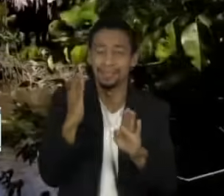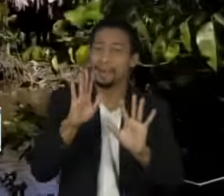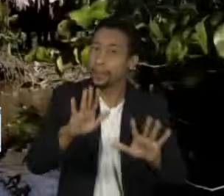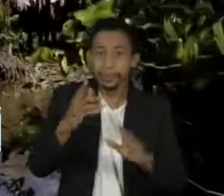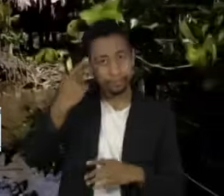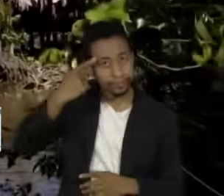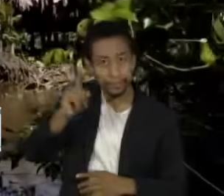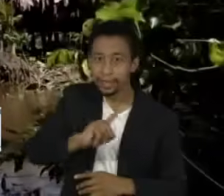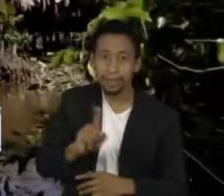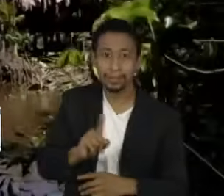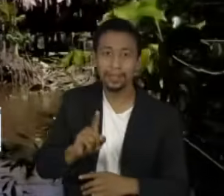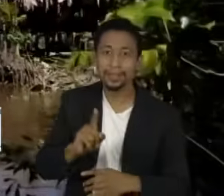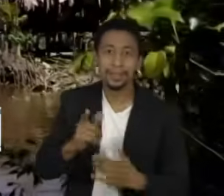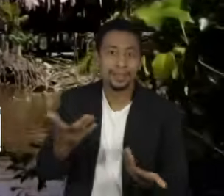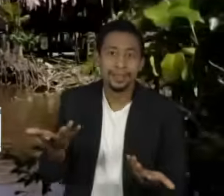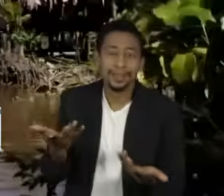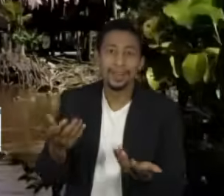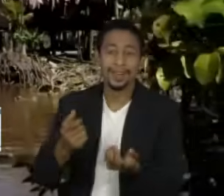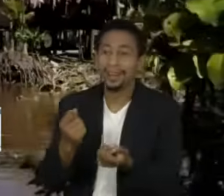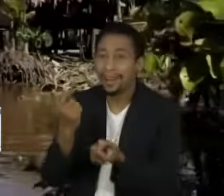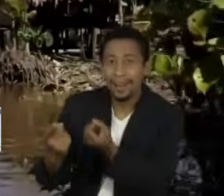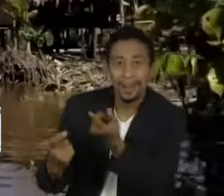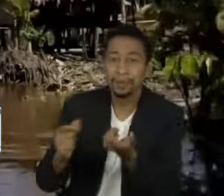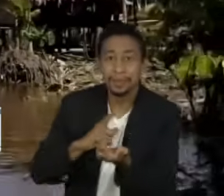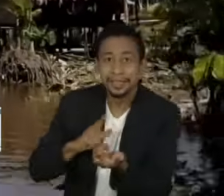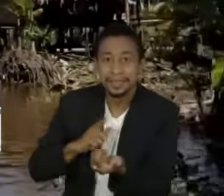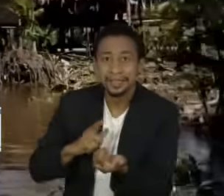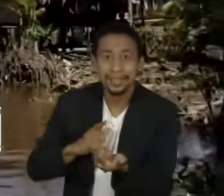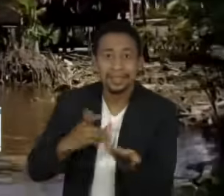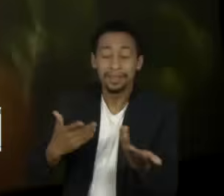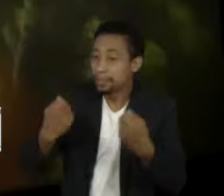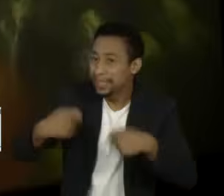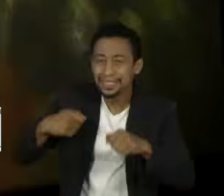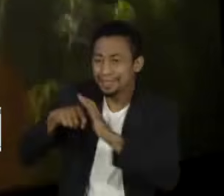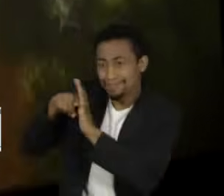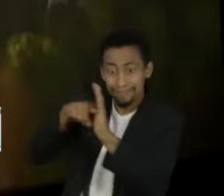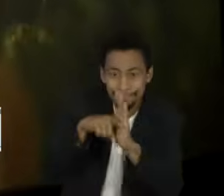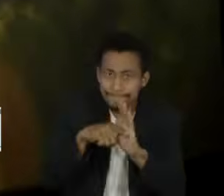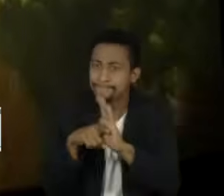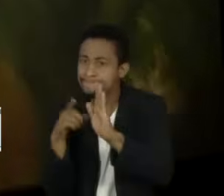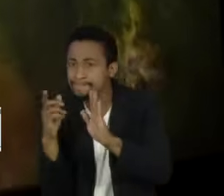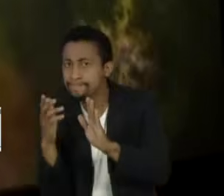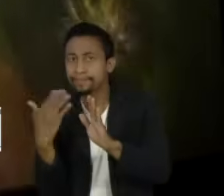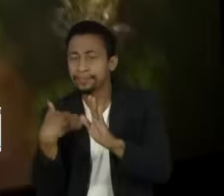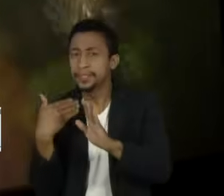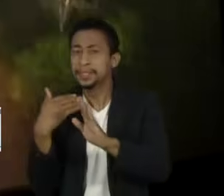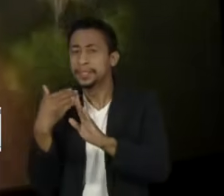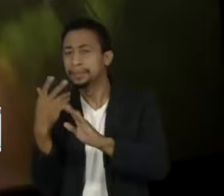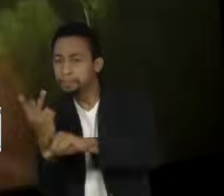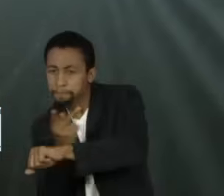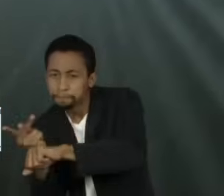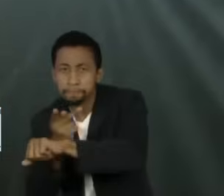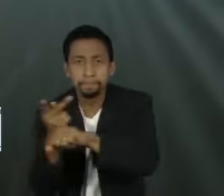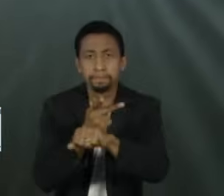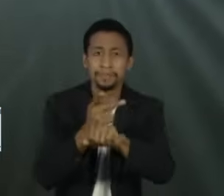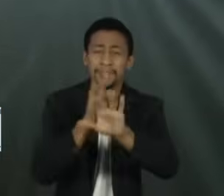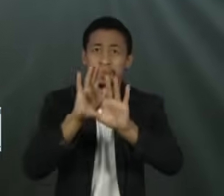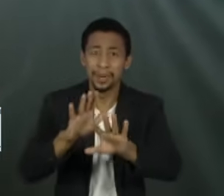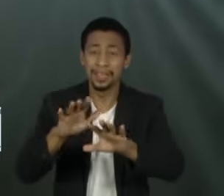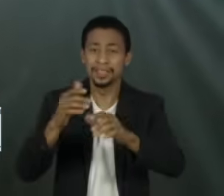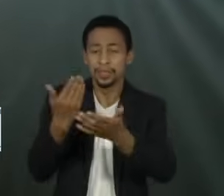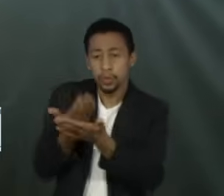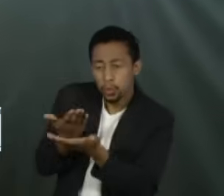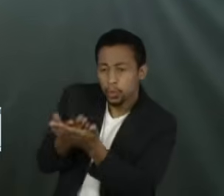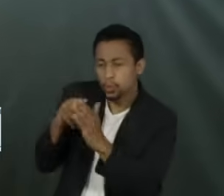sabe que muitas plantas existem. Então, assim, a gente está no momento de perda de biodiversidade e a velocidade dos estudos